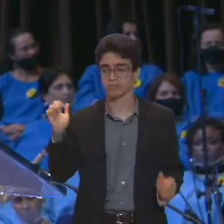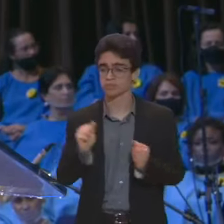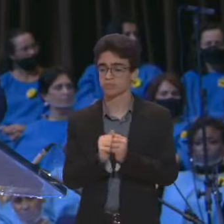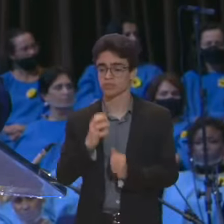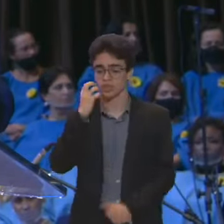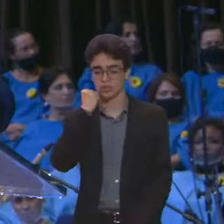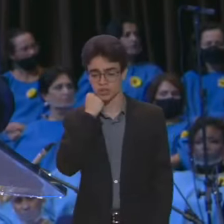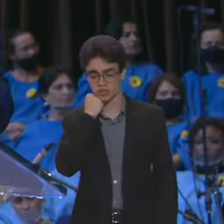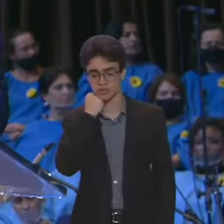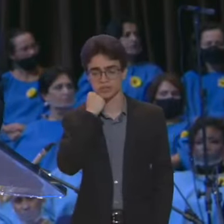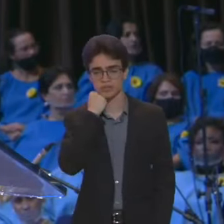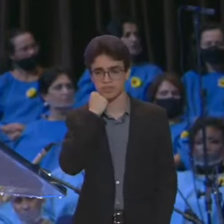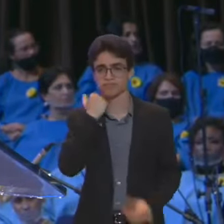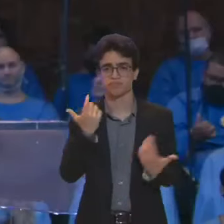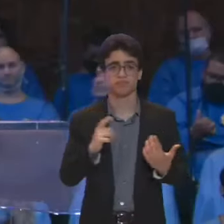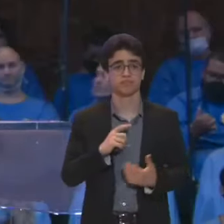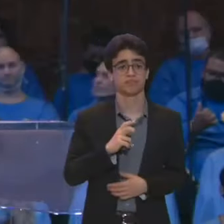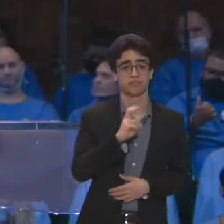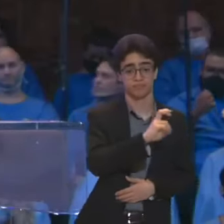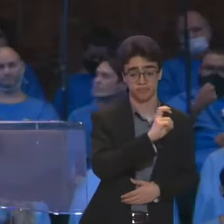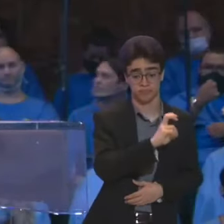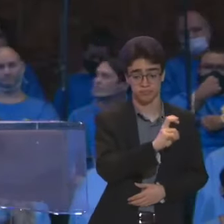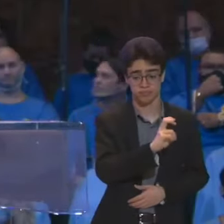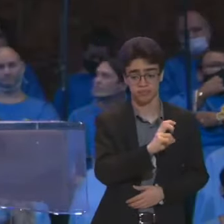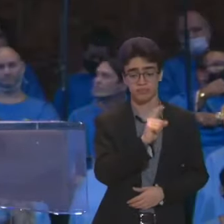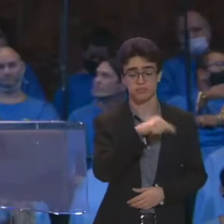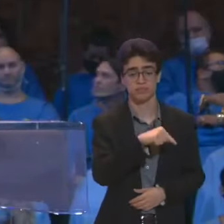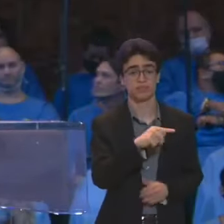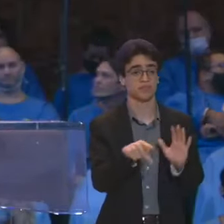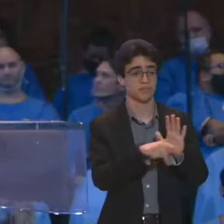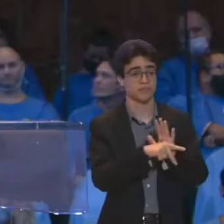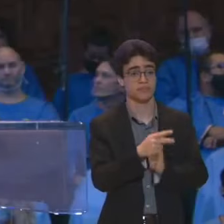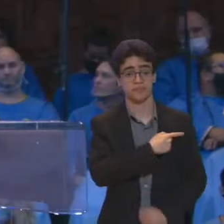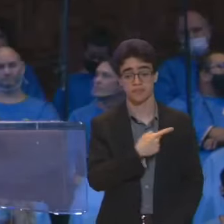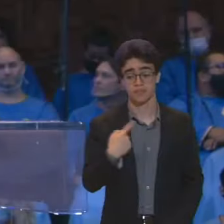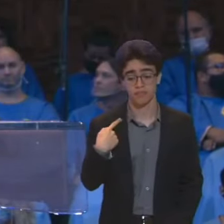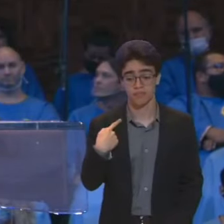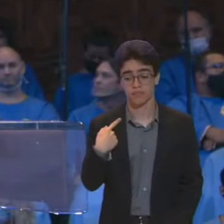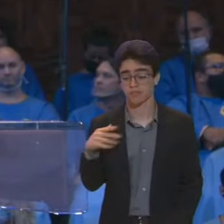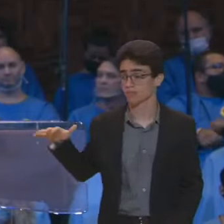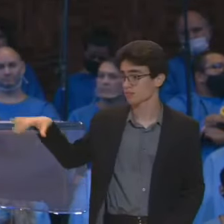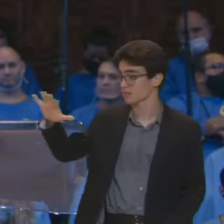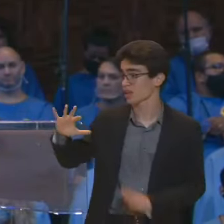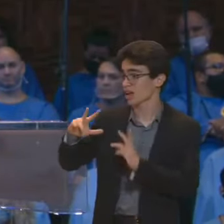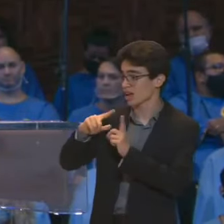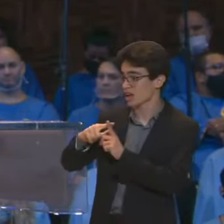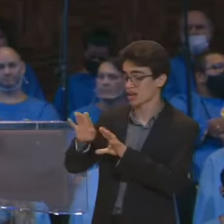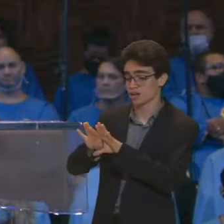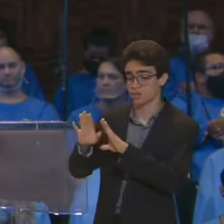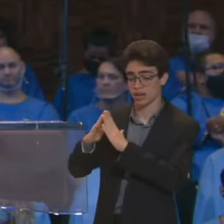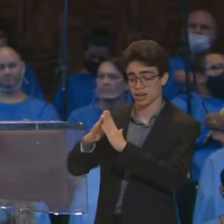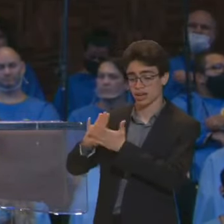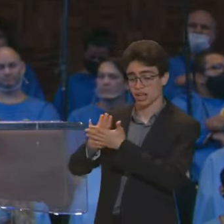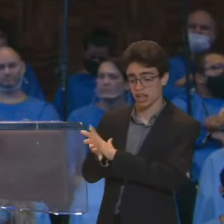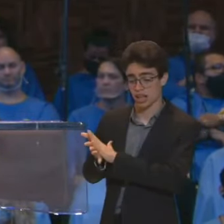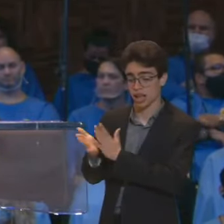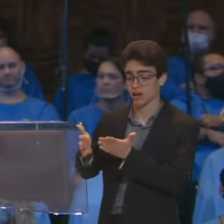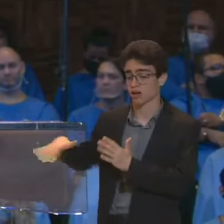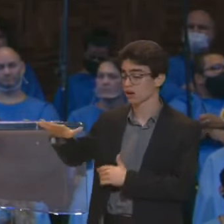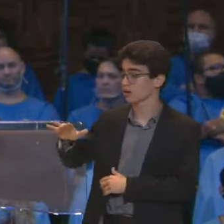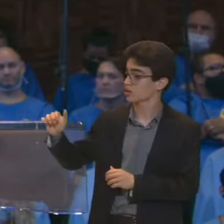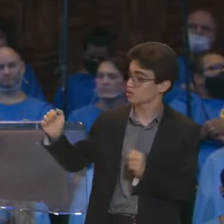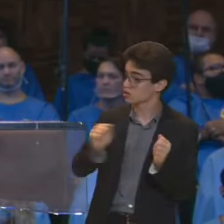esses temporários. 5 serão para pastores que tiveram suas igrejas e casas destruídas, para cuidarem do rebanho